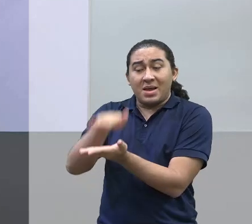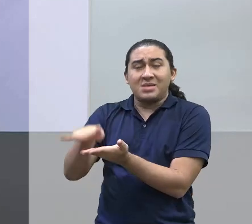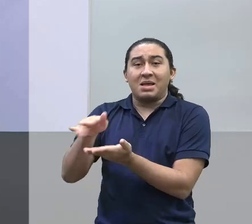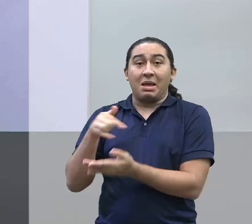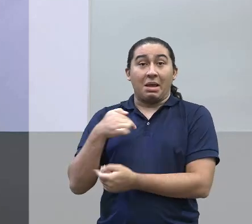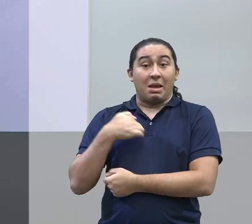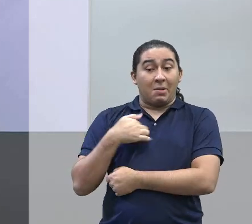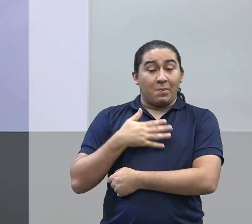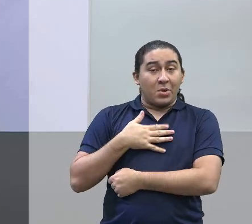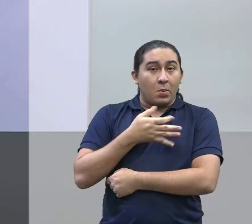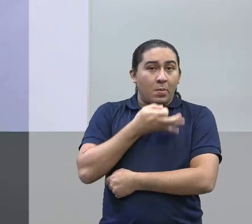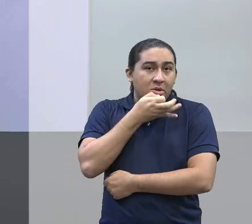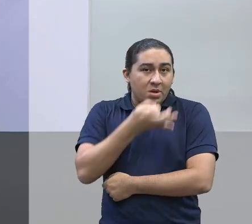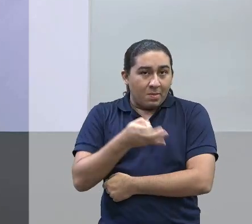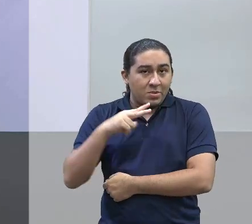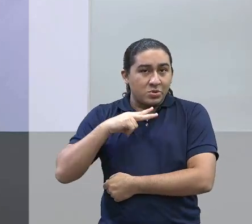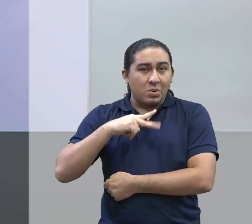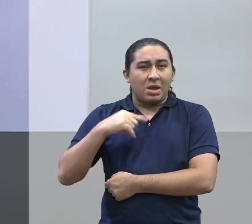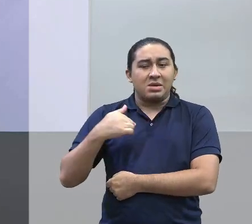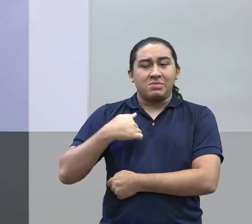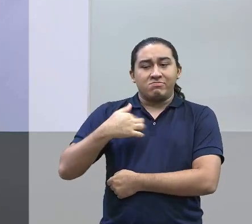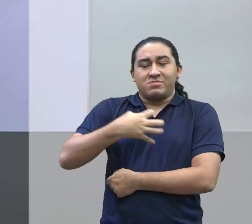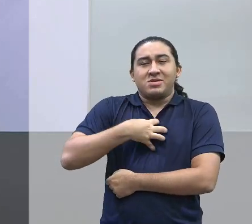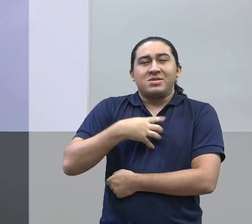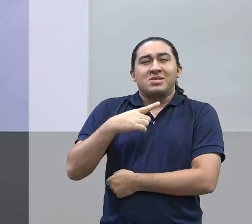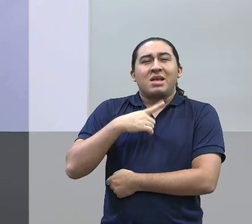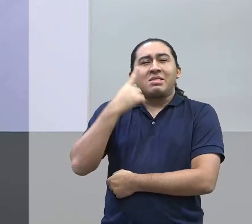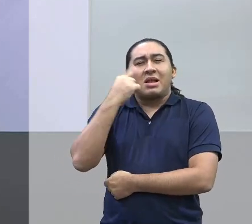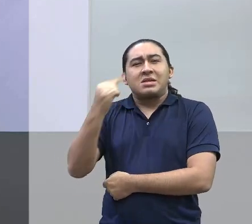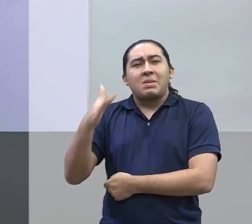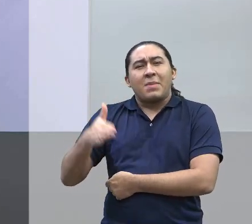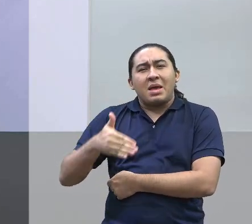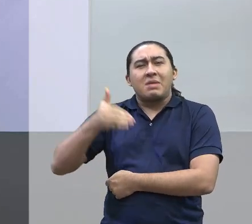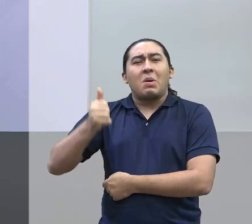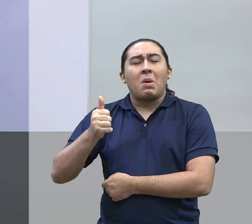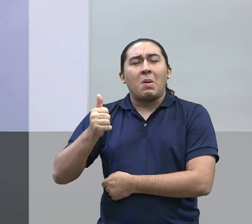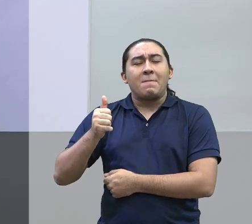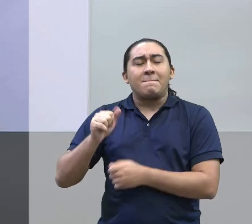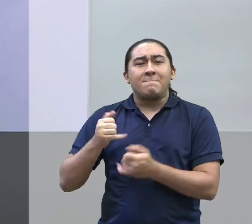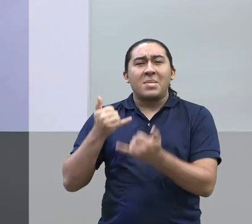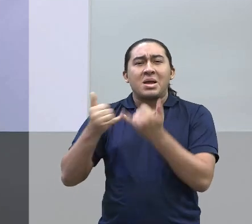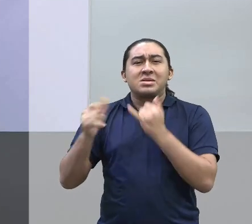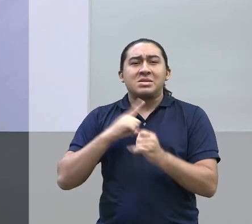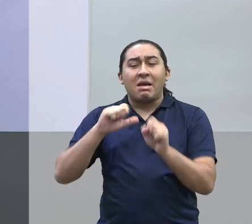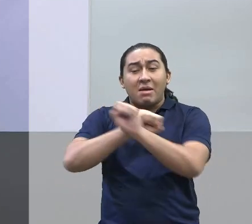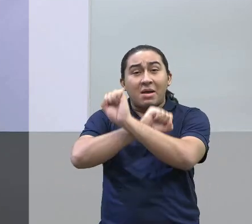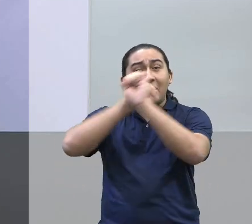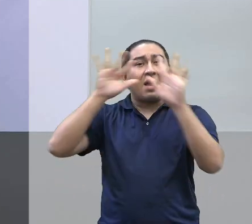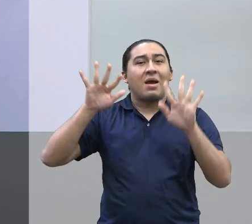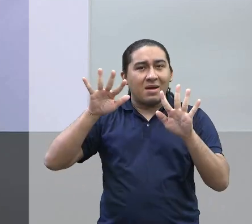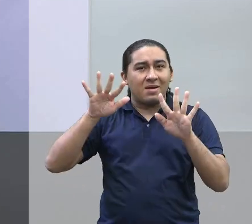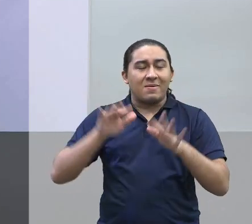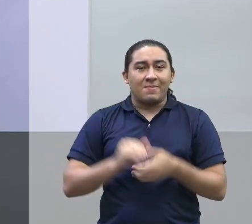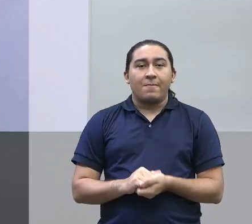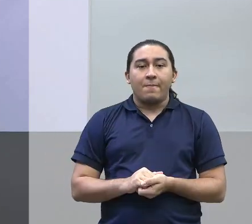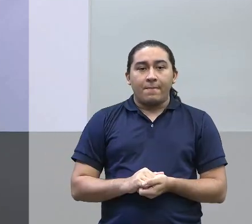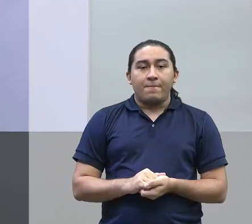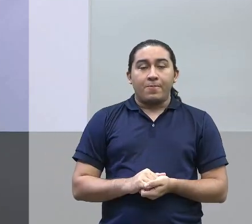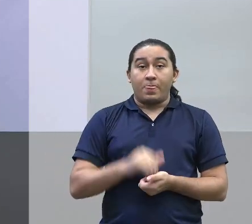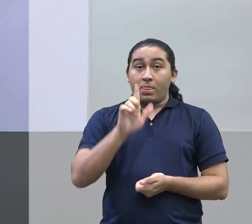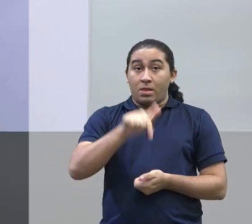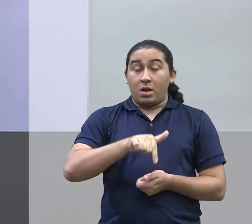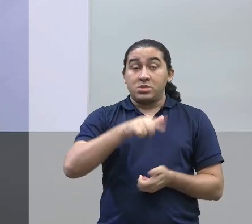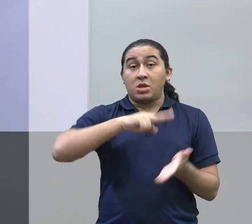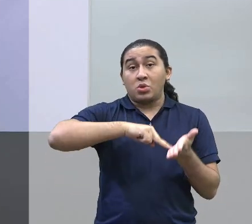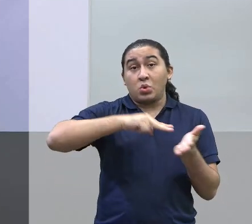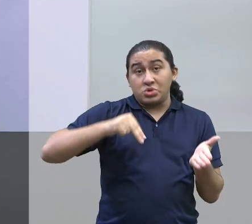eu pelo menos, me sinto mais presa, parece que eu entendo melhor. Então, notícia é um dos tipos